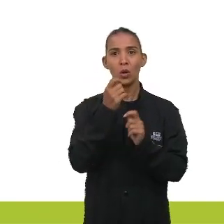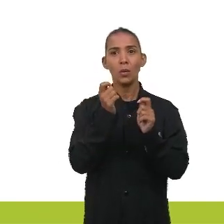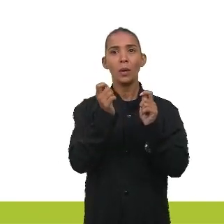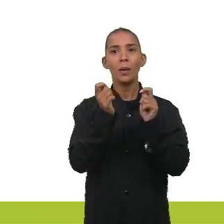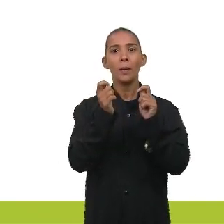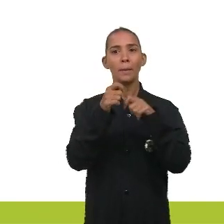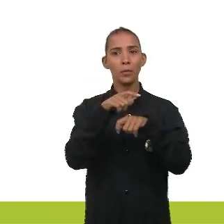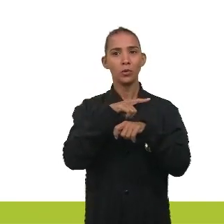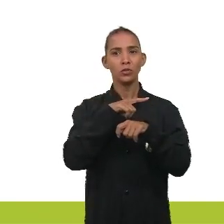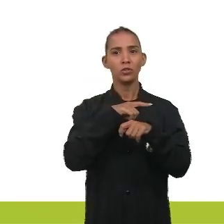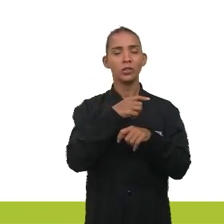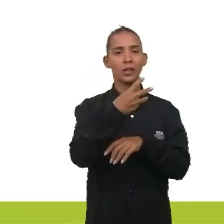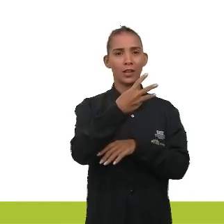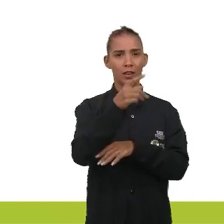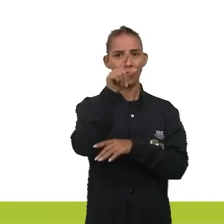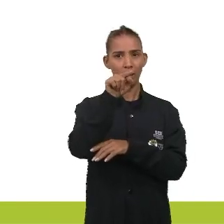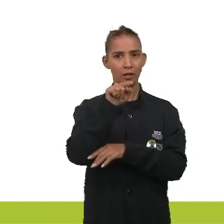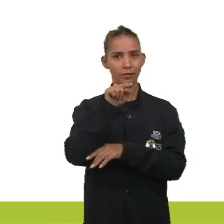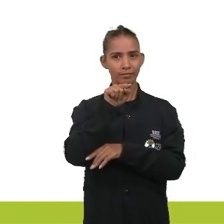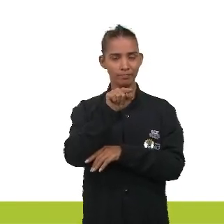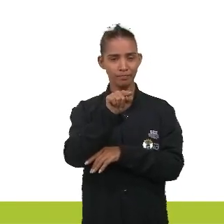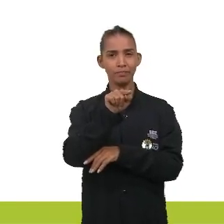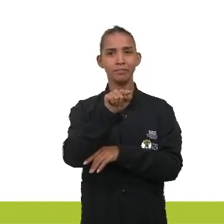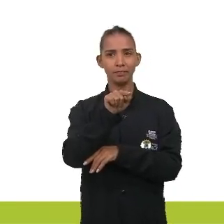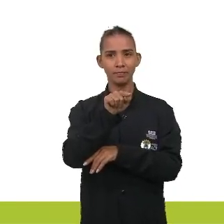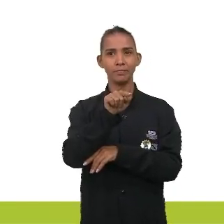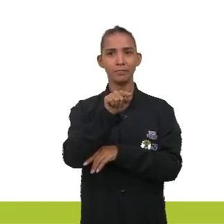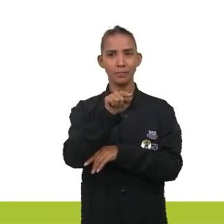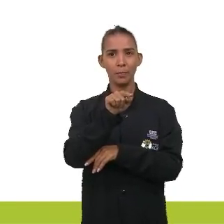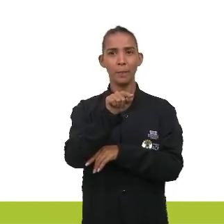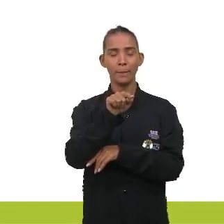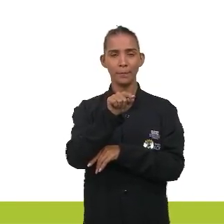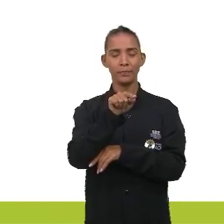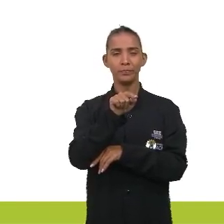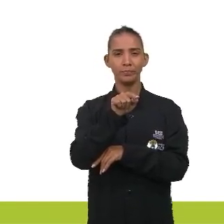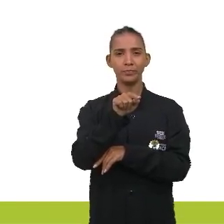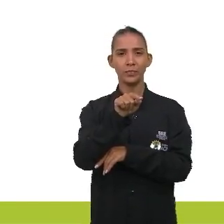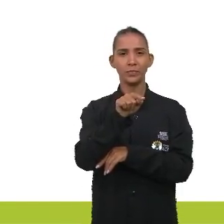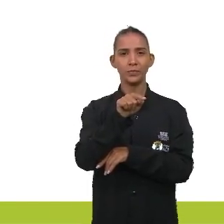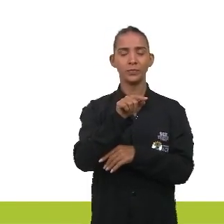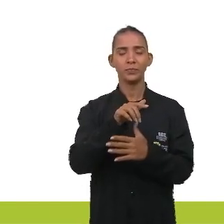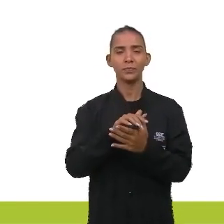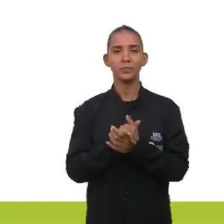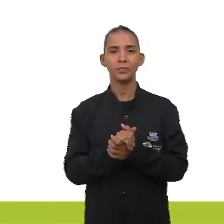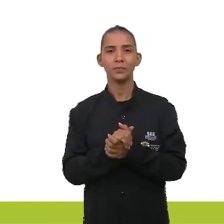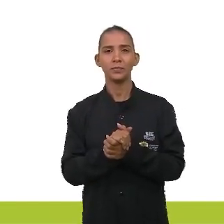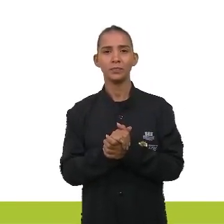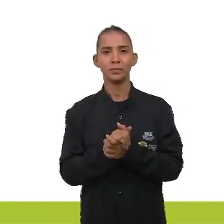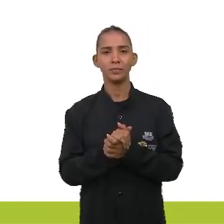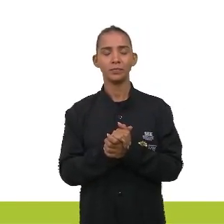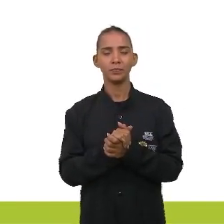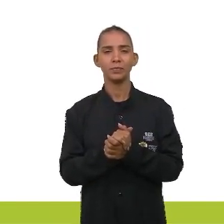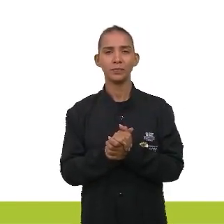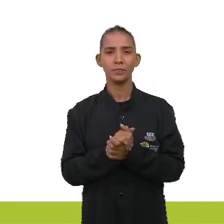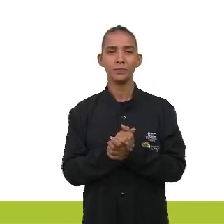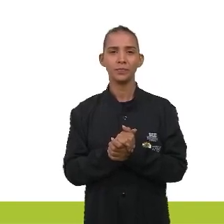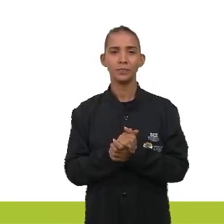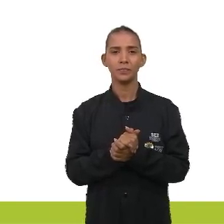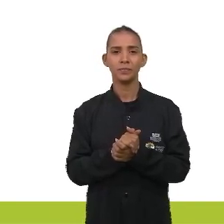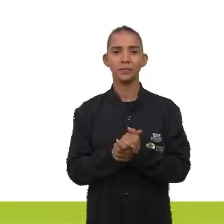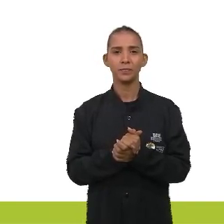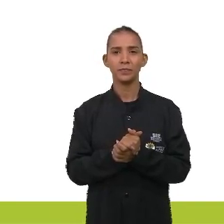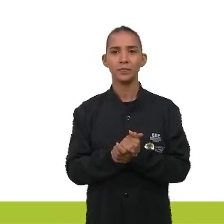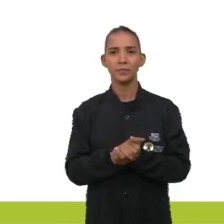3 fatorial. Há 4 homens, 4 menos 1, 3. 3 fatorial. Ok?